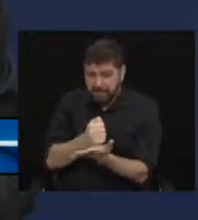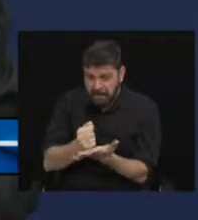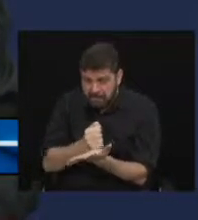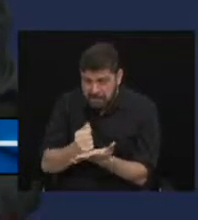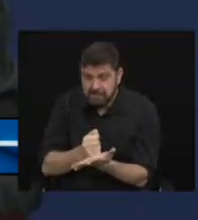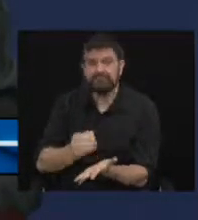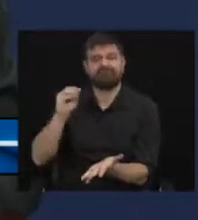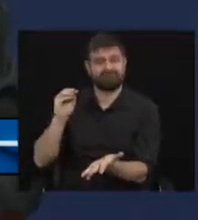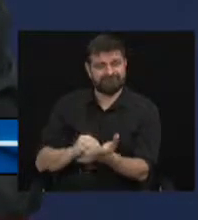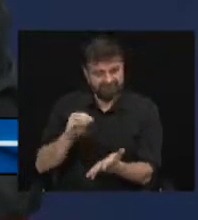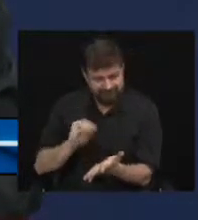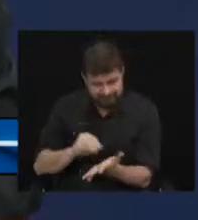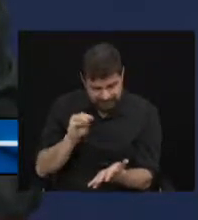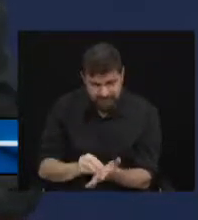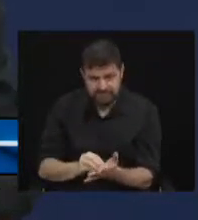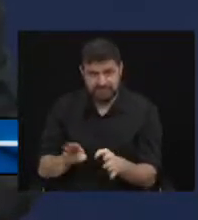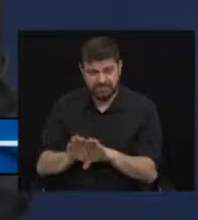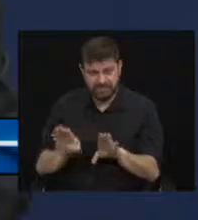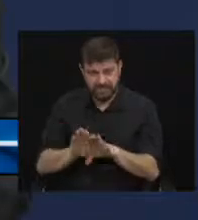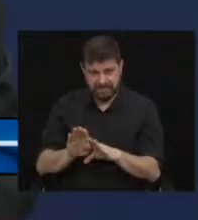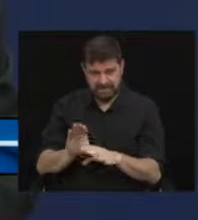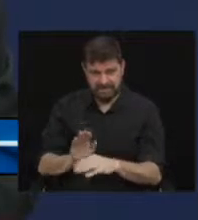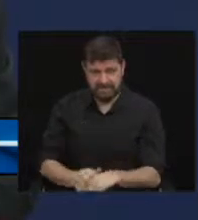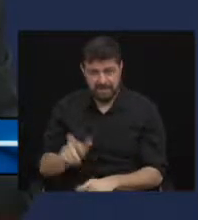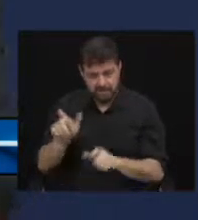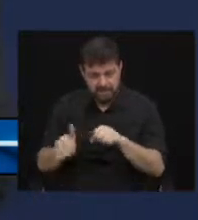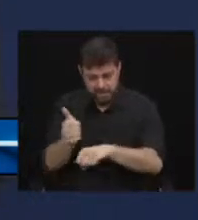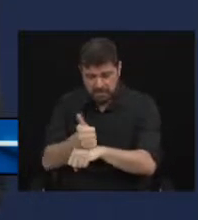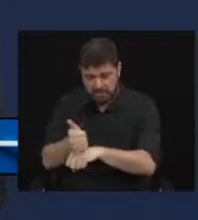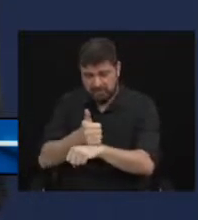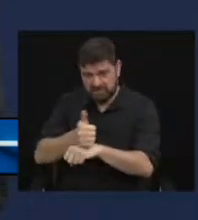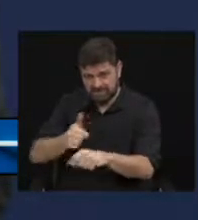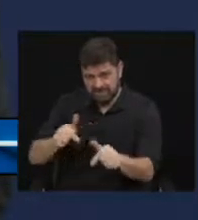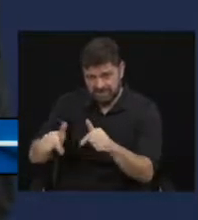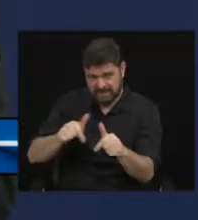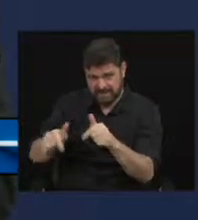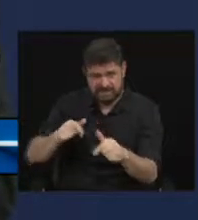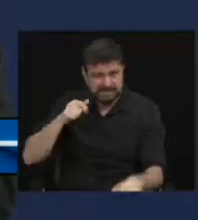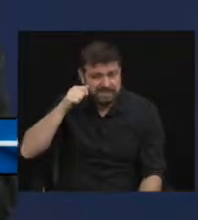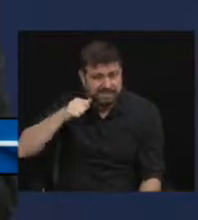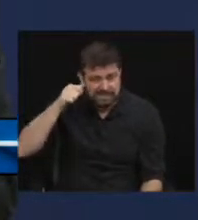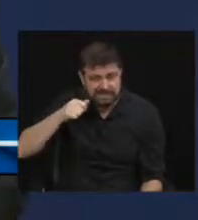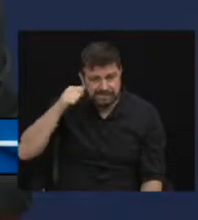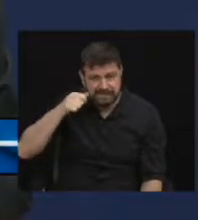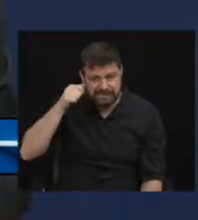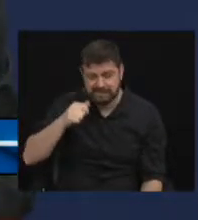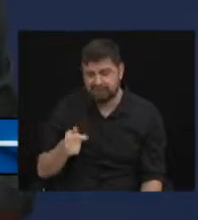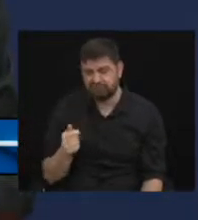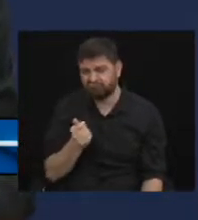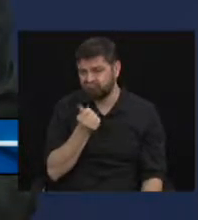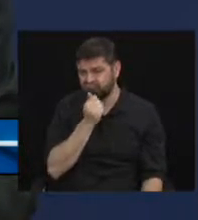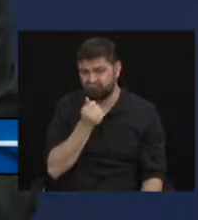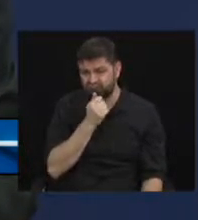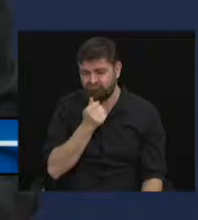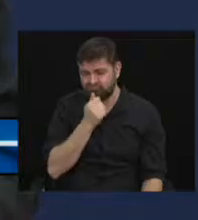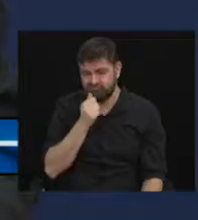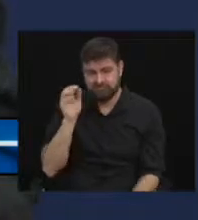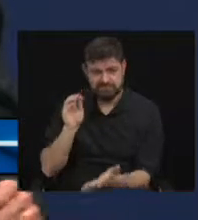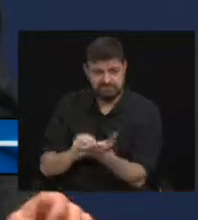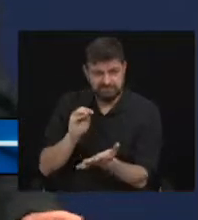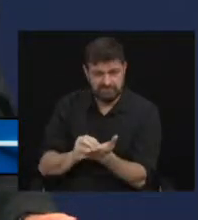pude constatar foi que da situação de um ano atrás, nós temos uma